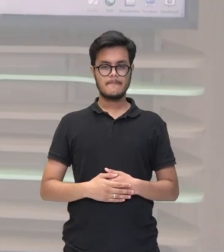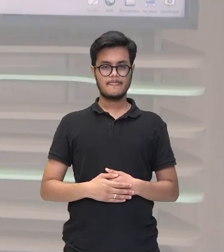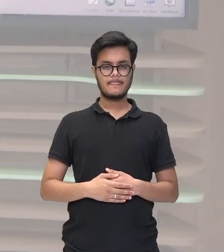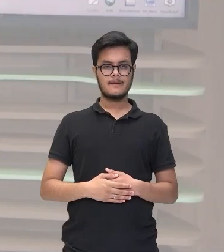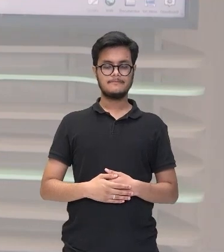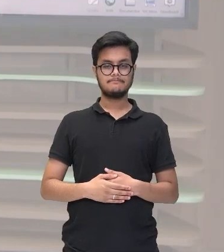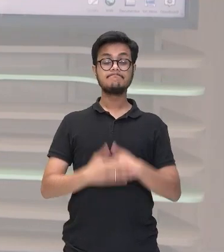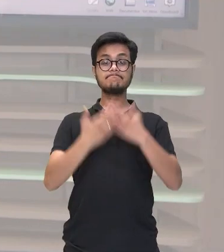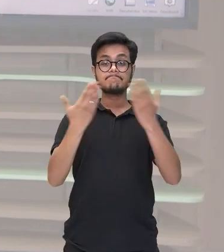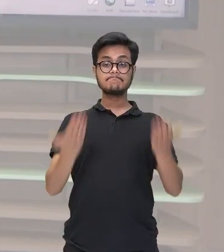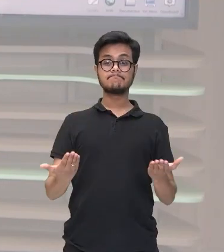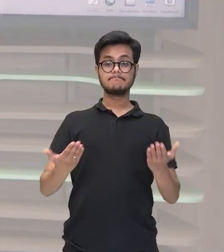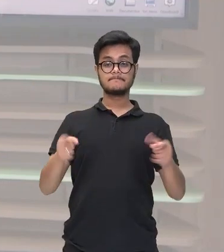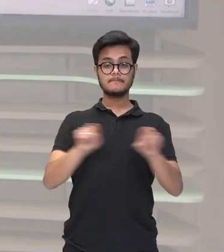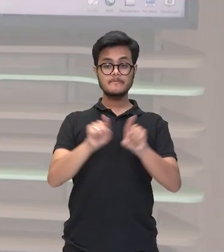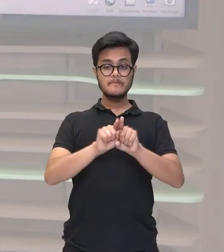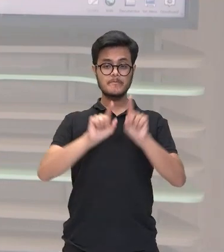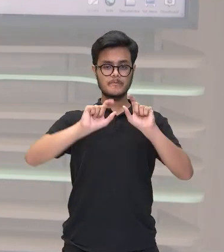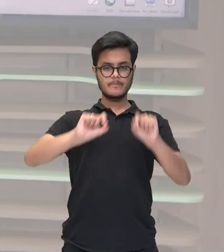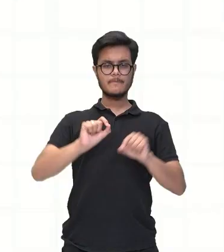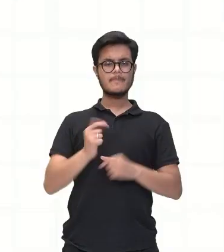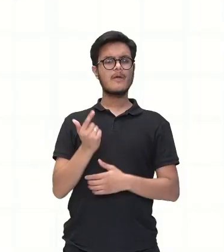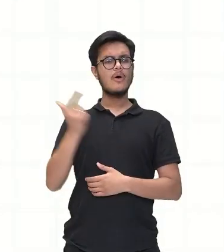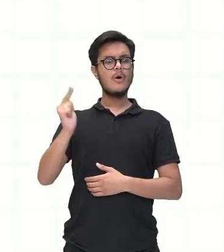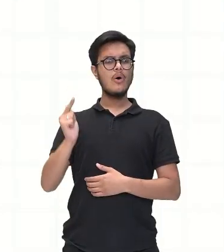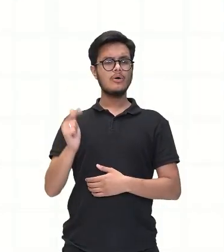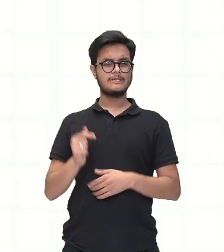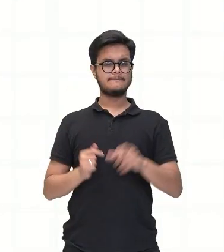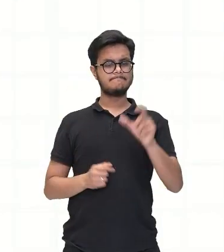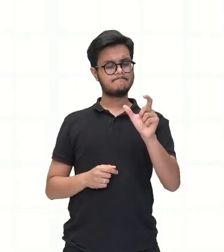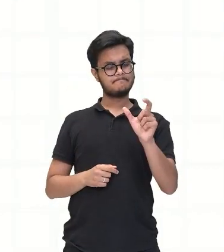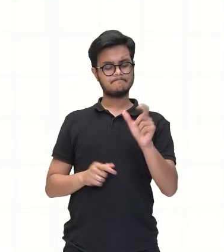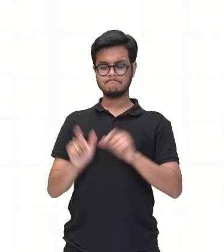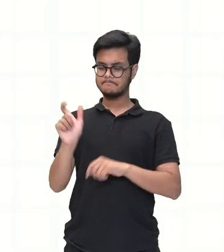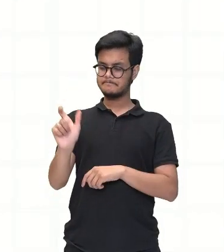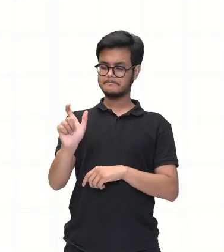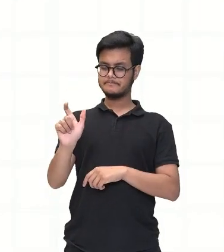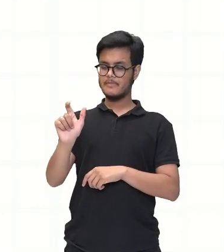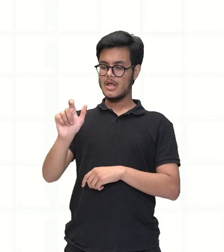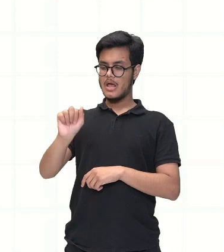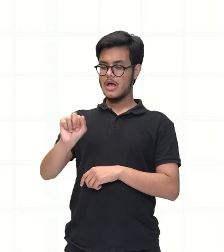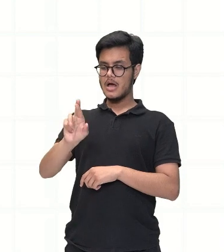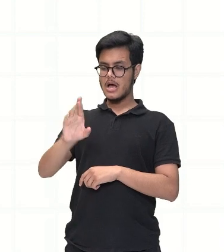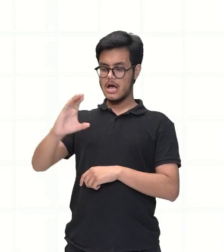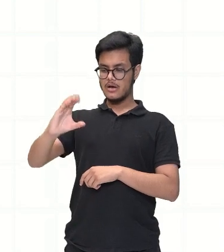A mesma situação é dessa outra palavra aqui, olha só.